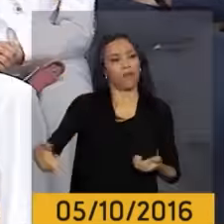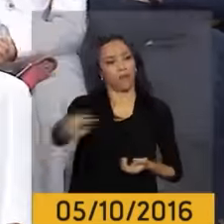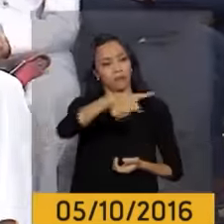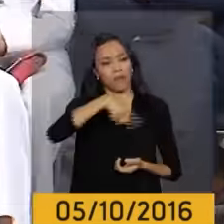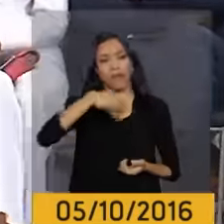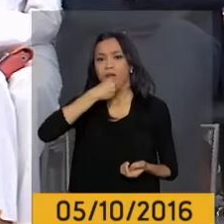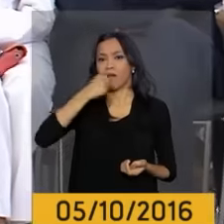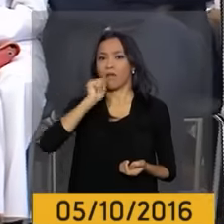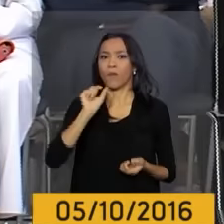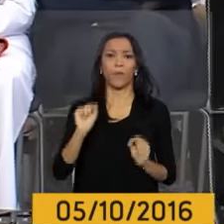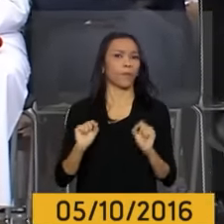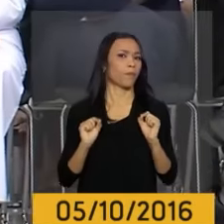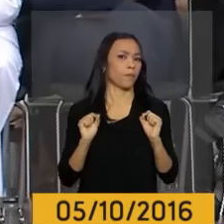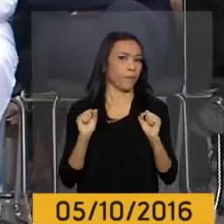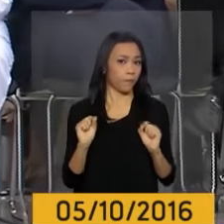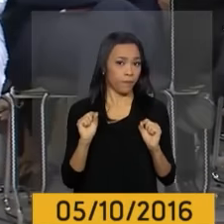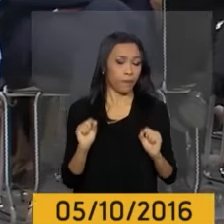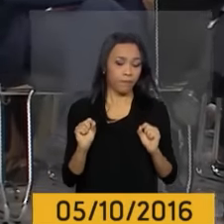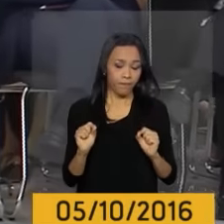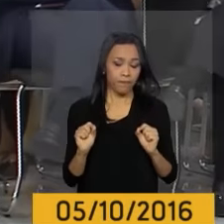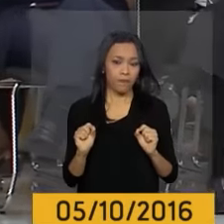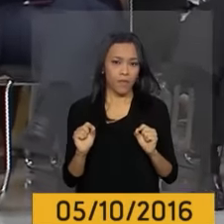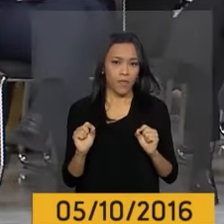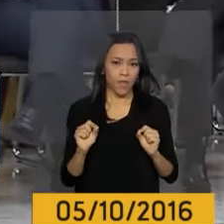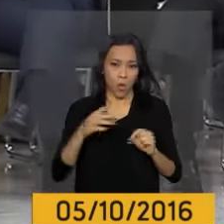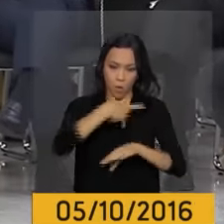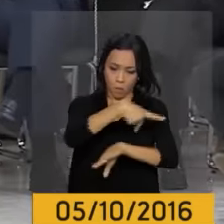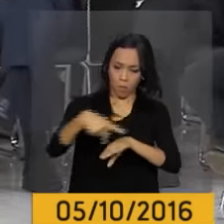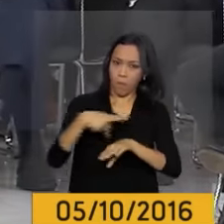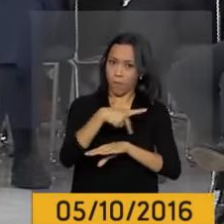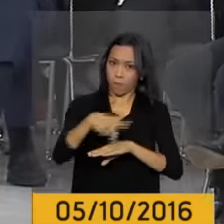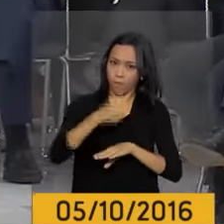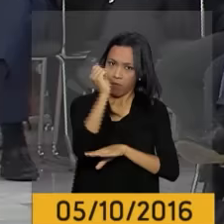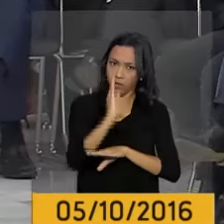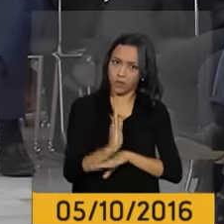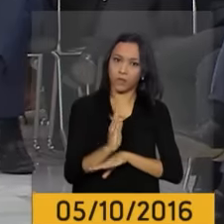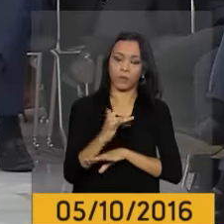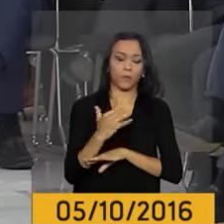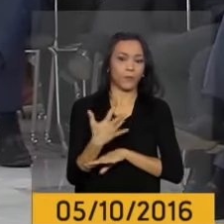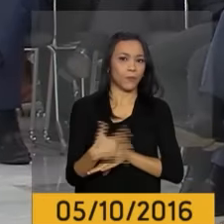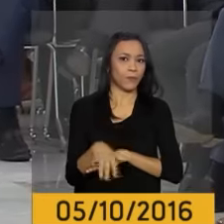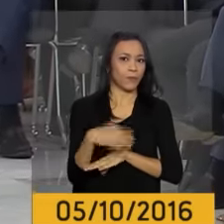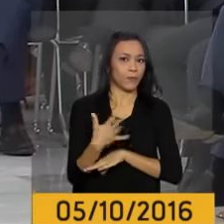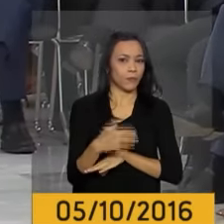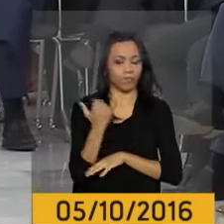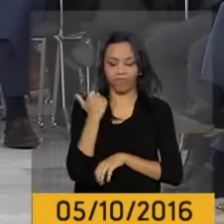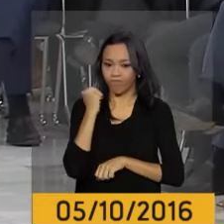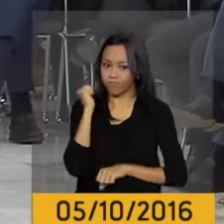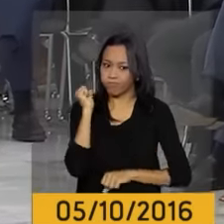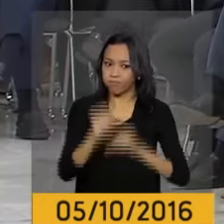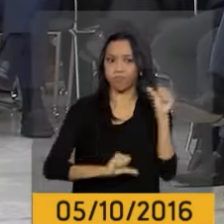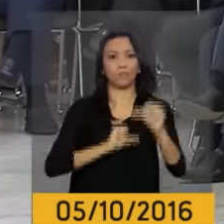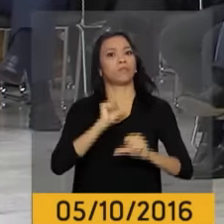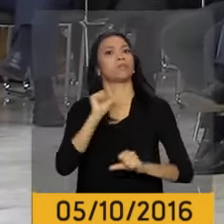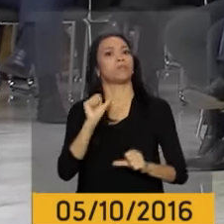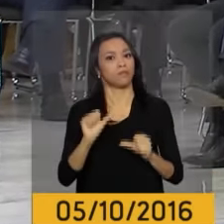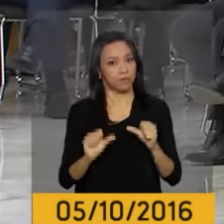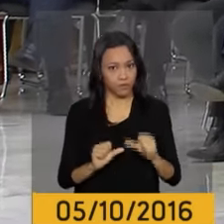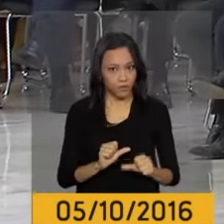e às senhoras que o nosso país passa por importantes transformações.